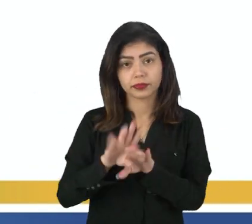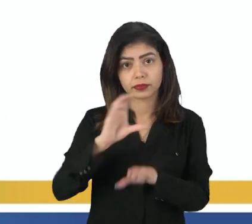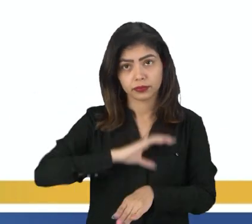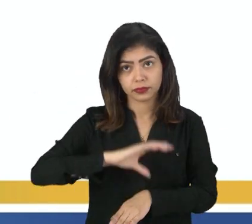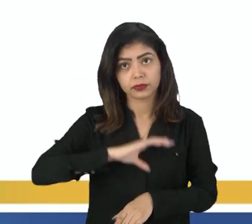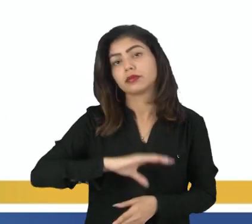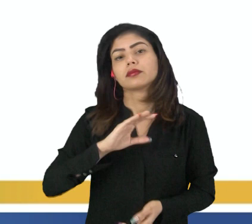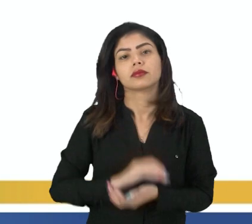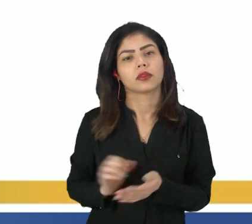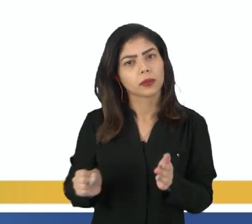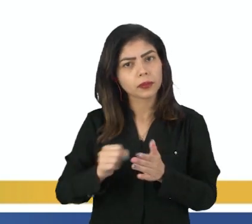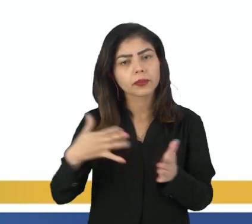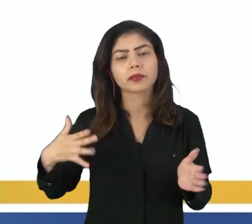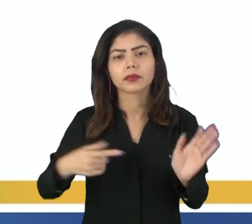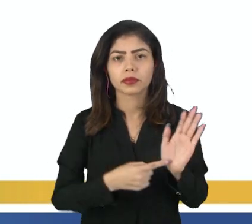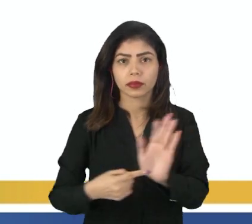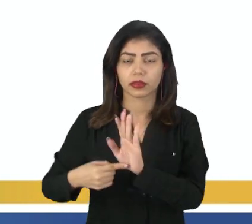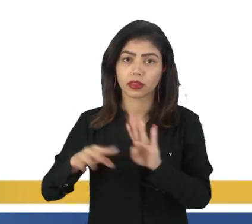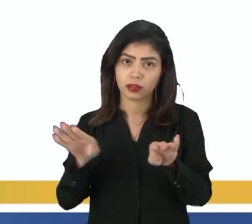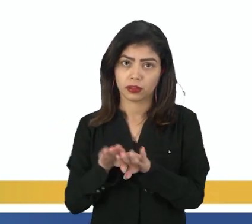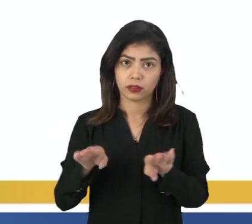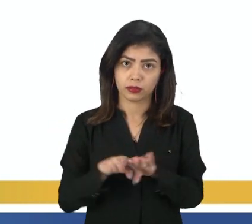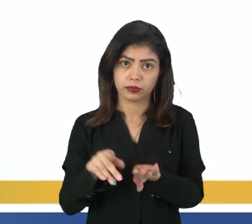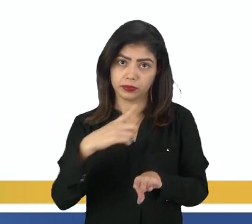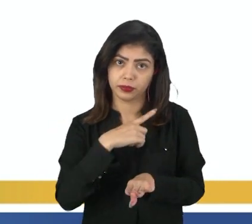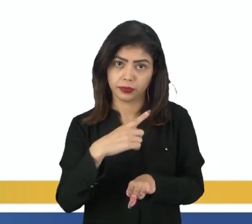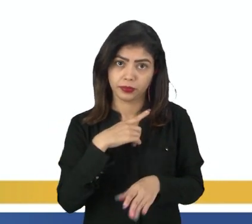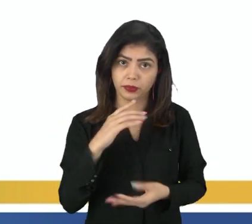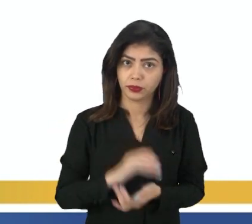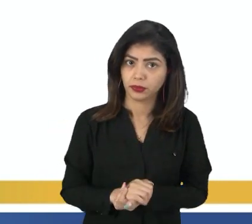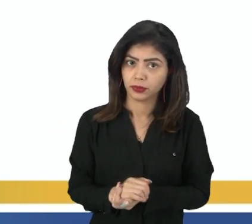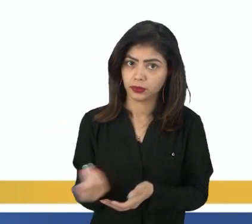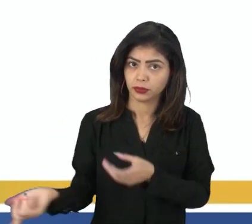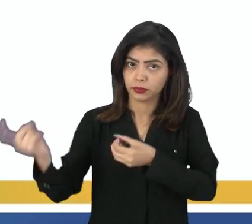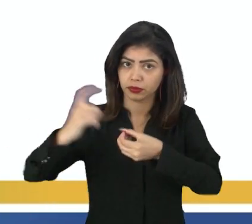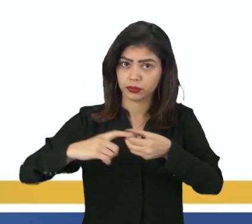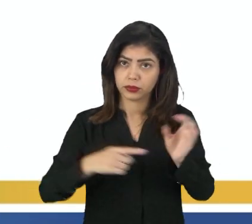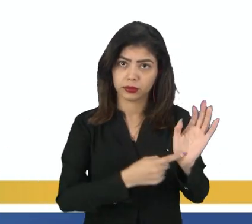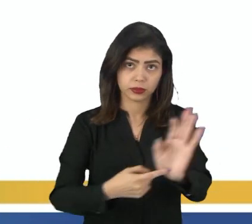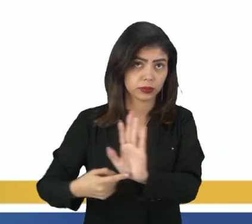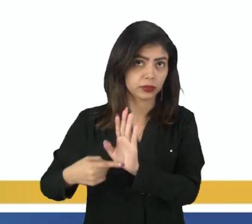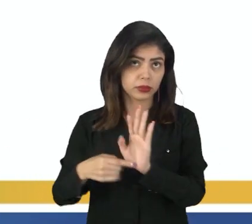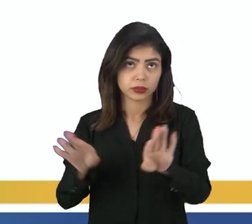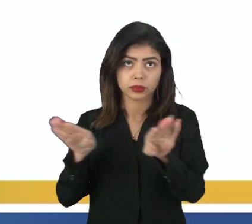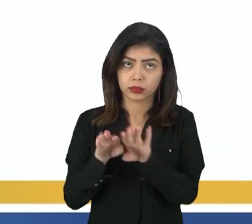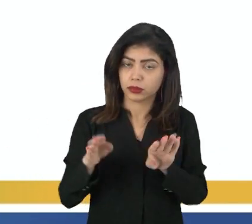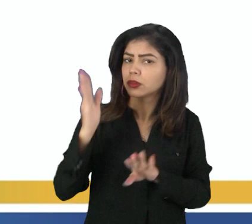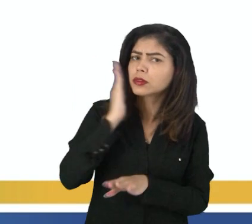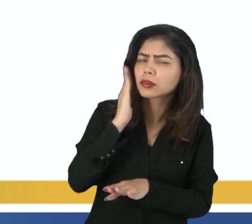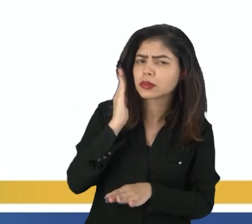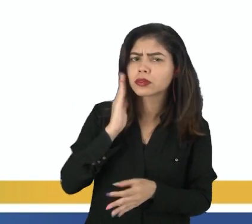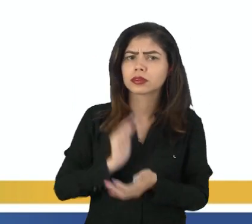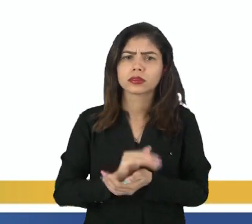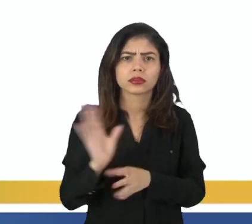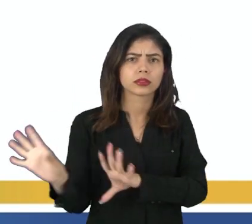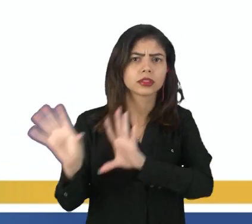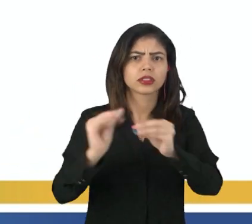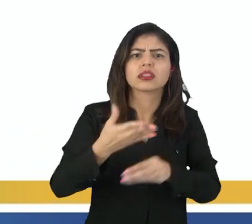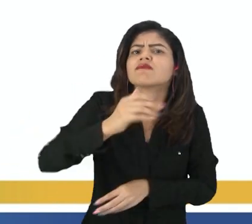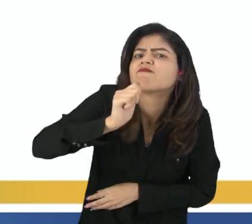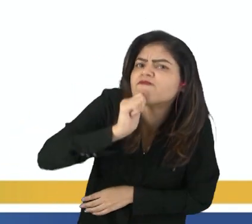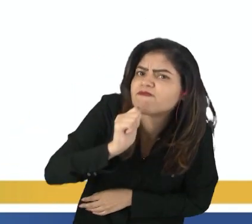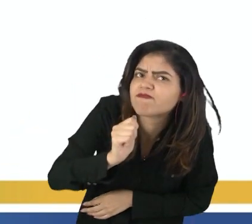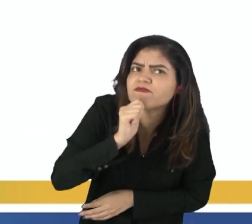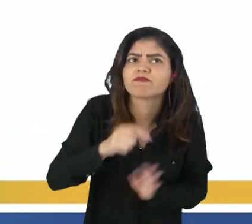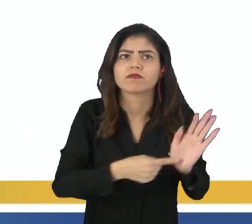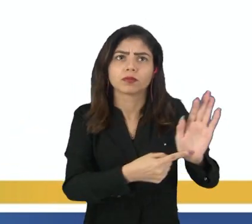portugueses, muita coisa mudou por aqui. Voltando ainda nessa questão histórica para você entender. Além de